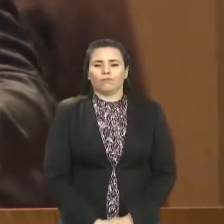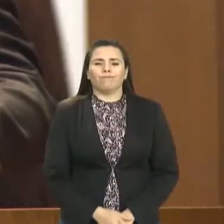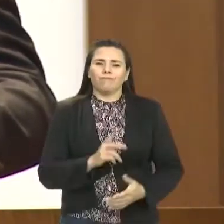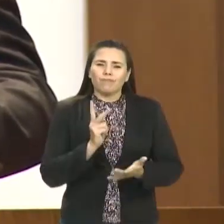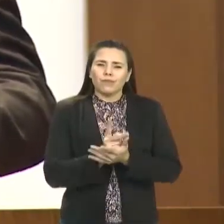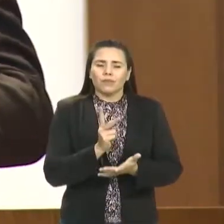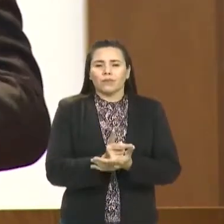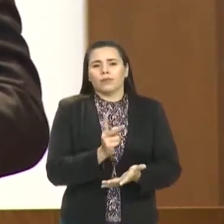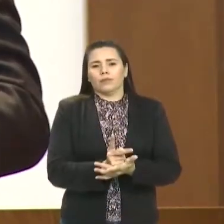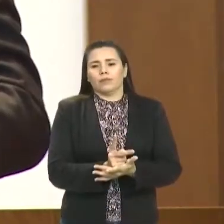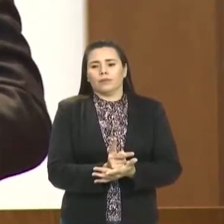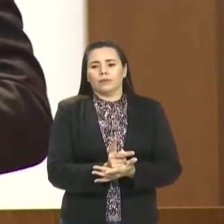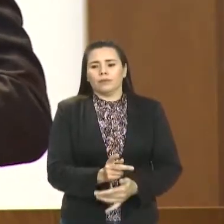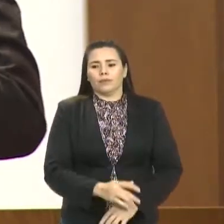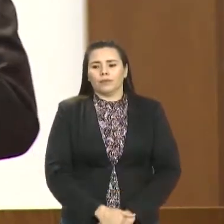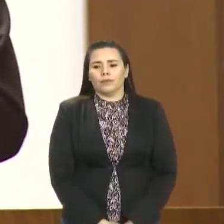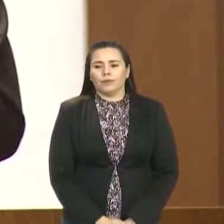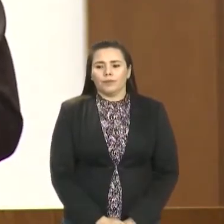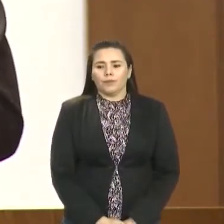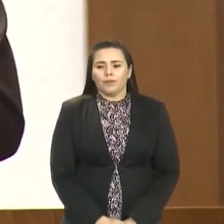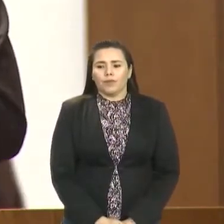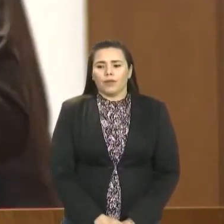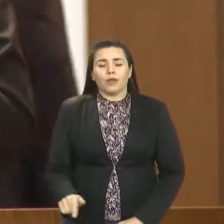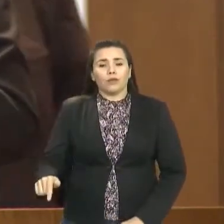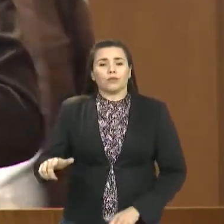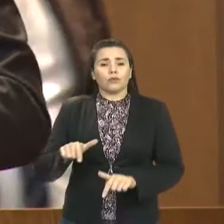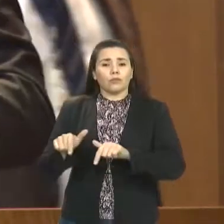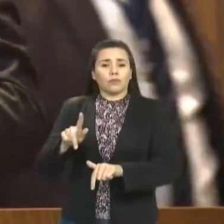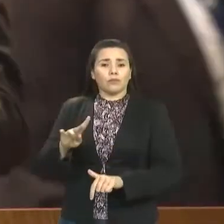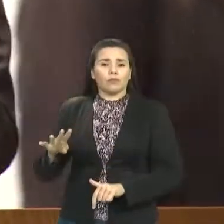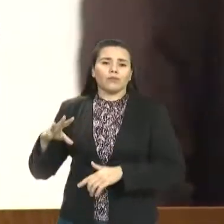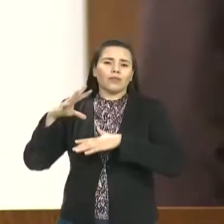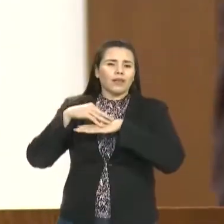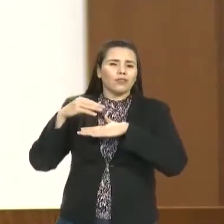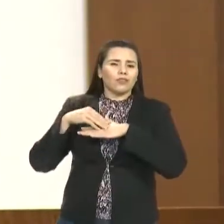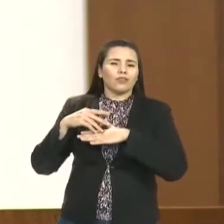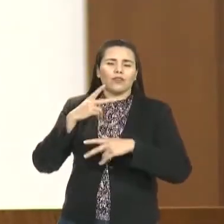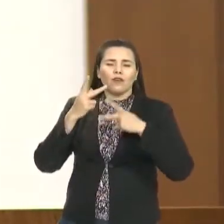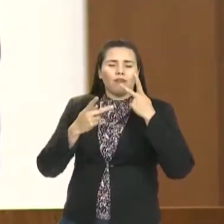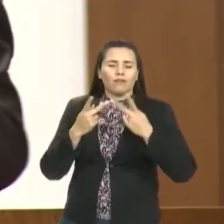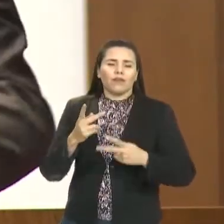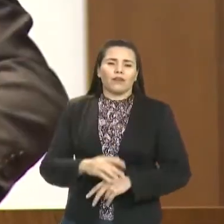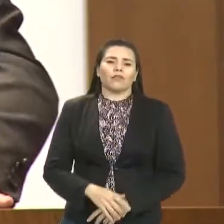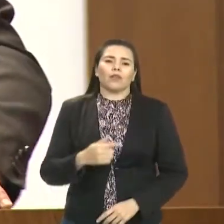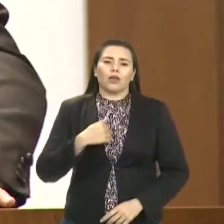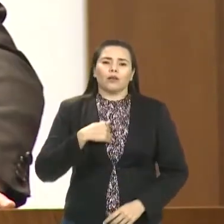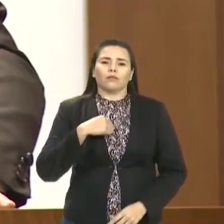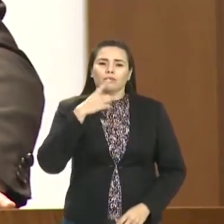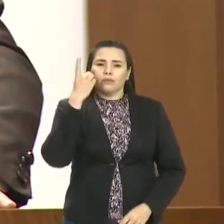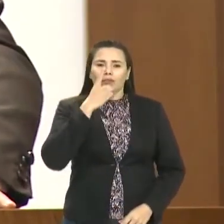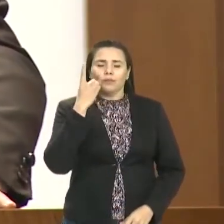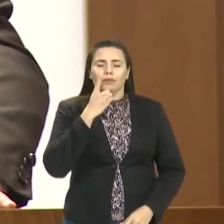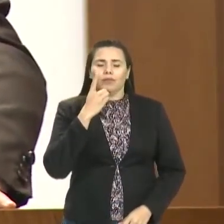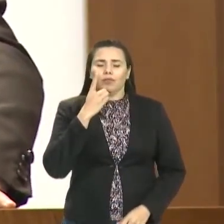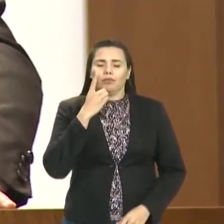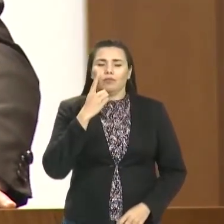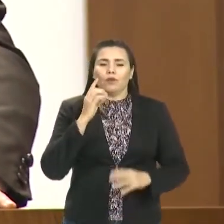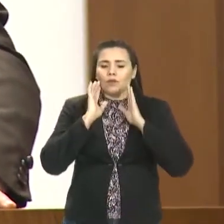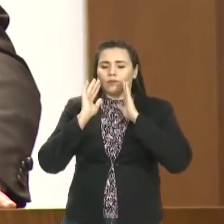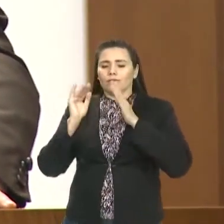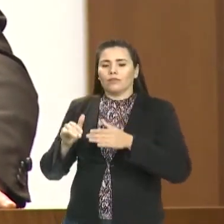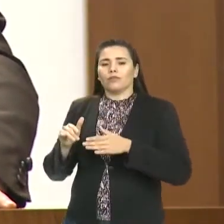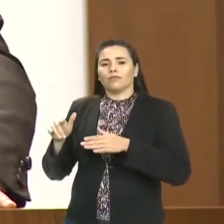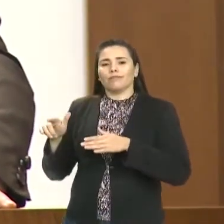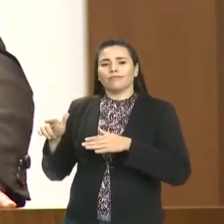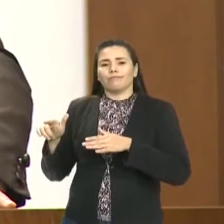permanente e carinhosamente o reconhecimento dos servidores públicos, como foi ontem na audiência pública. E eu já destaquei